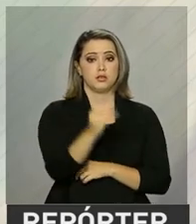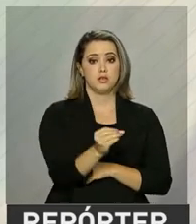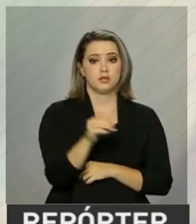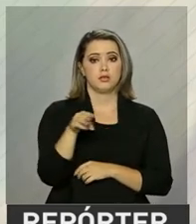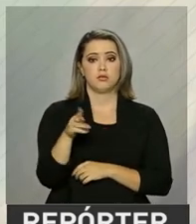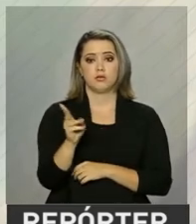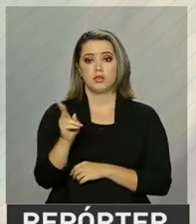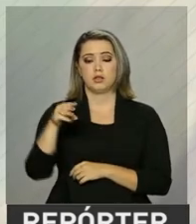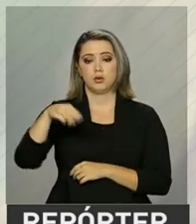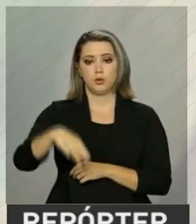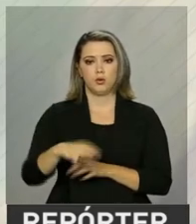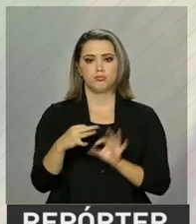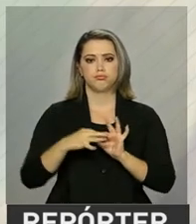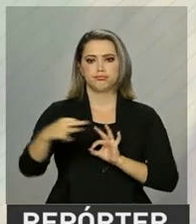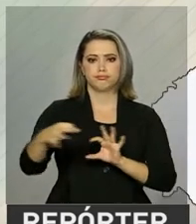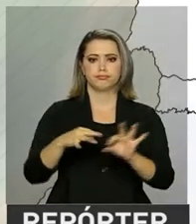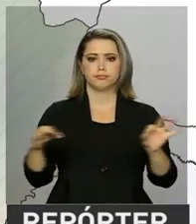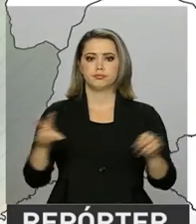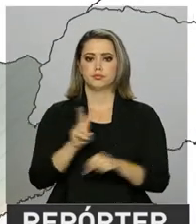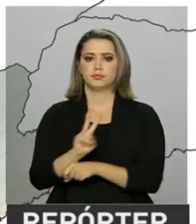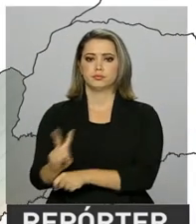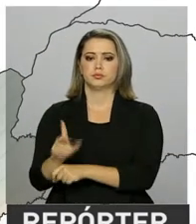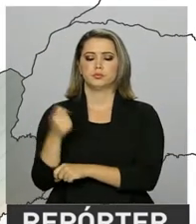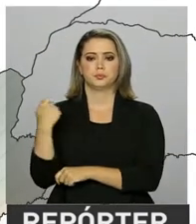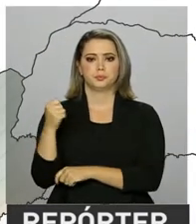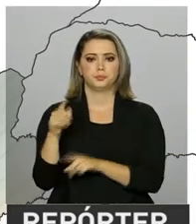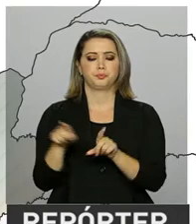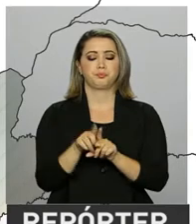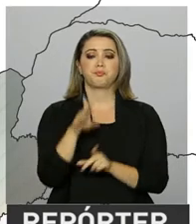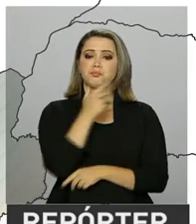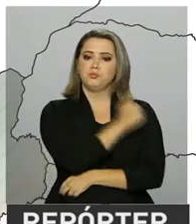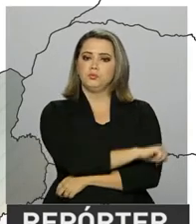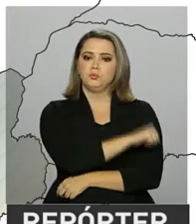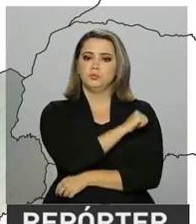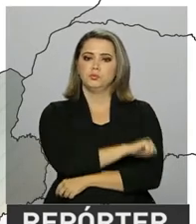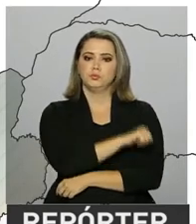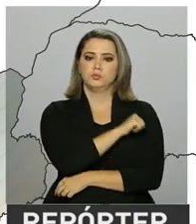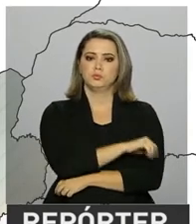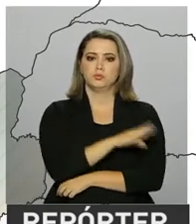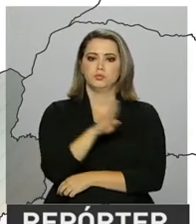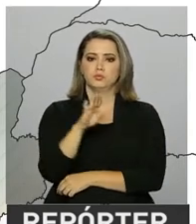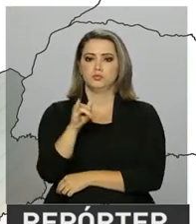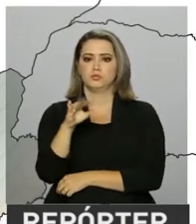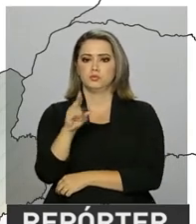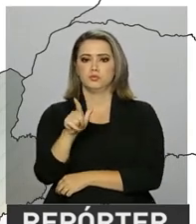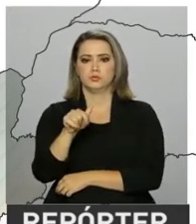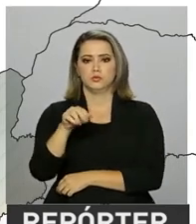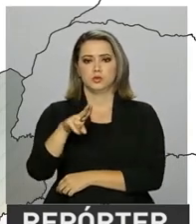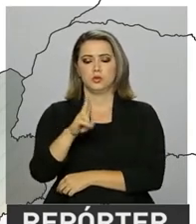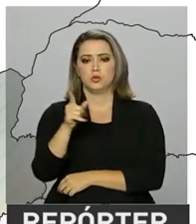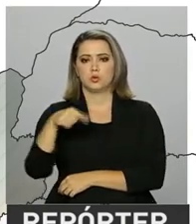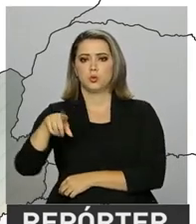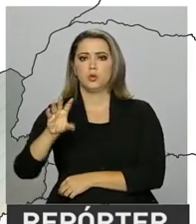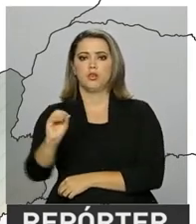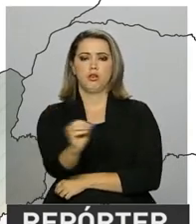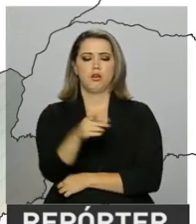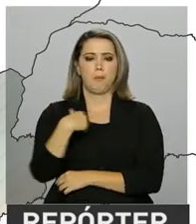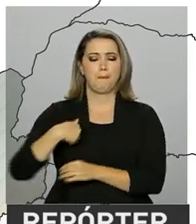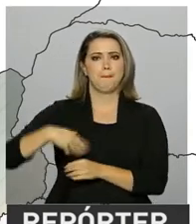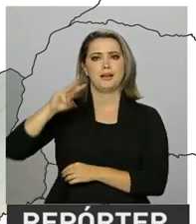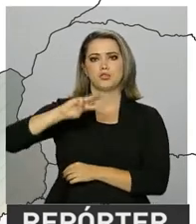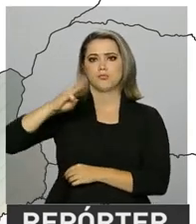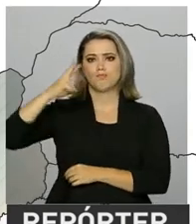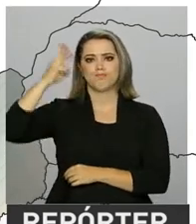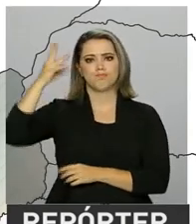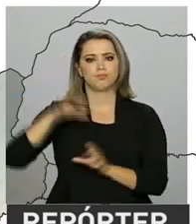quadrados de área protegida no estado do rio de janeiro a reserva biológica união teve a área ampliada em mais de três vezes